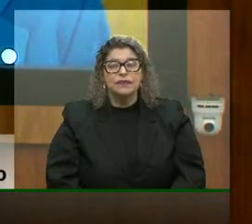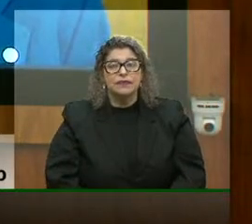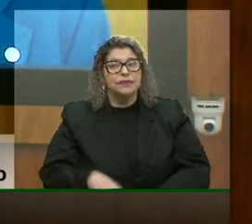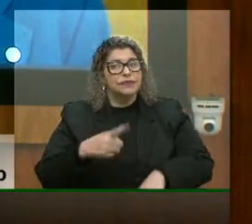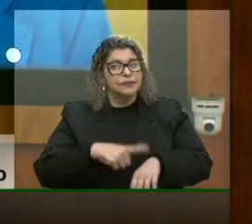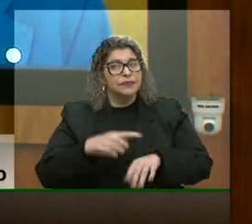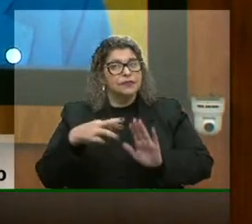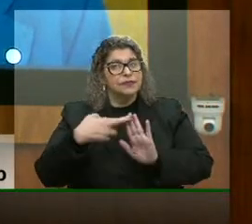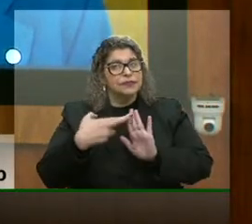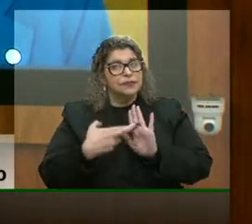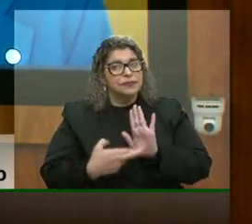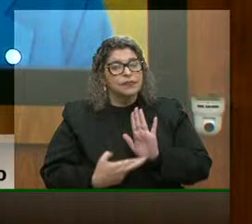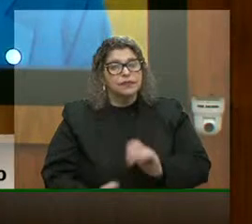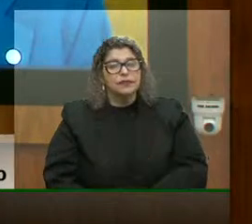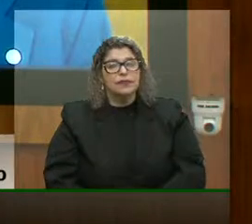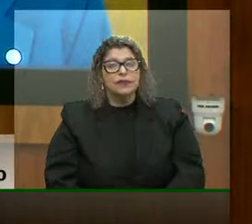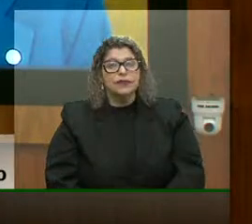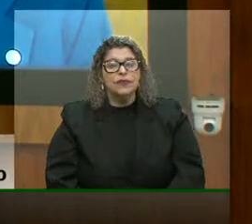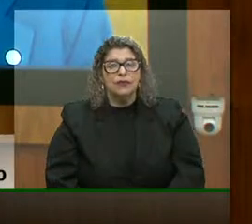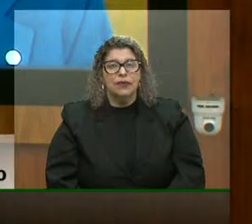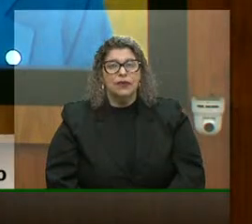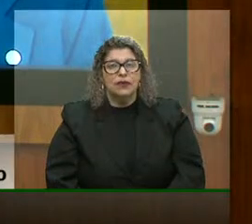tempo regimental.